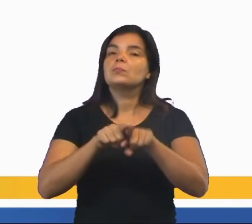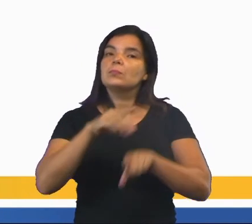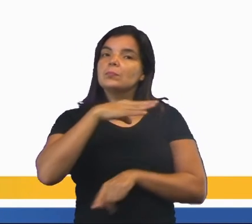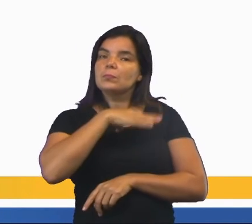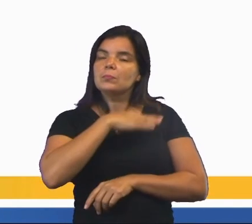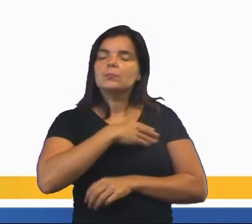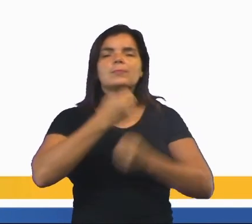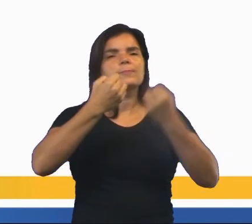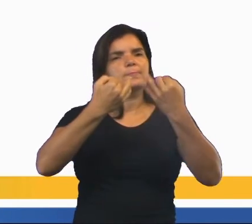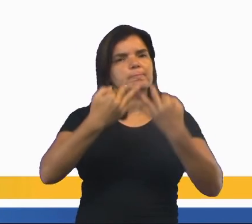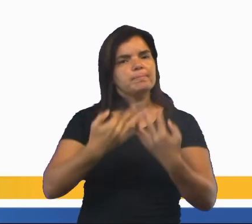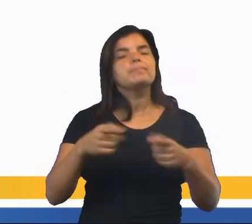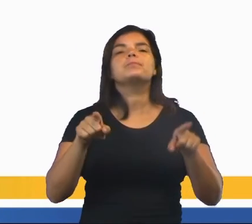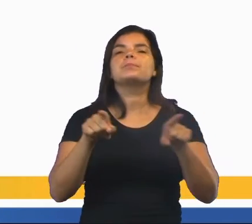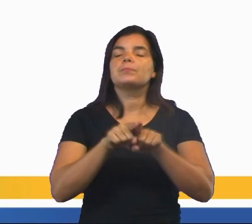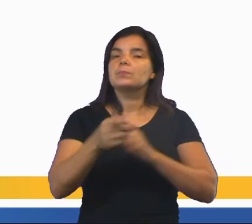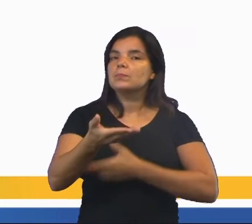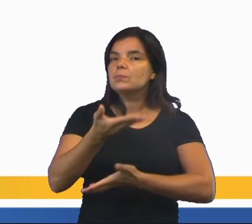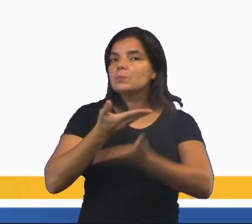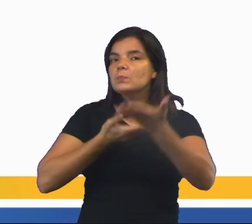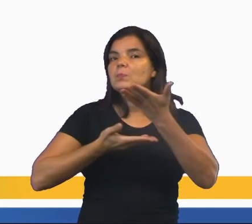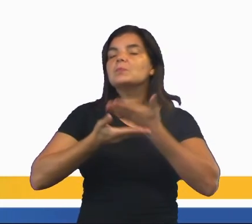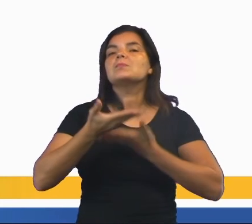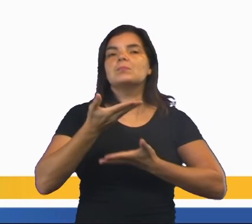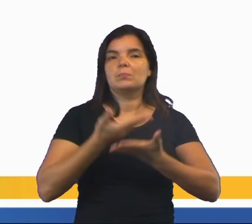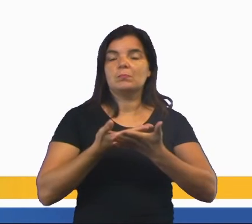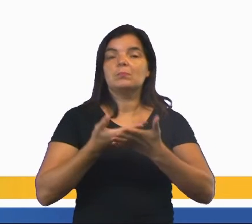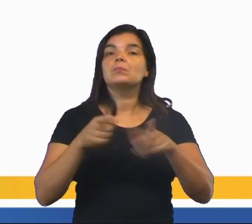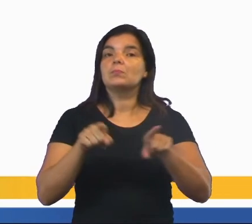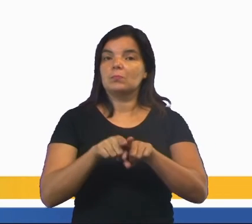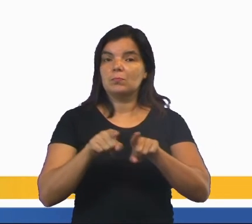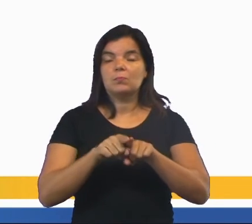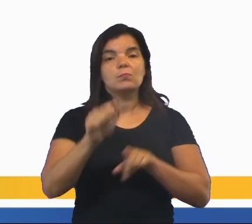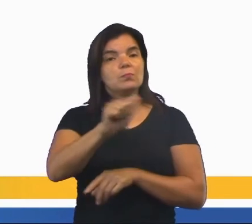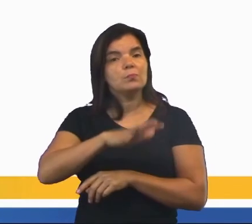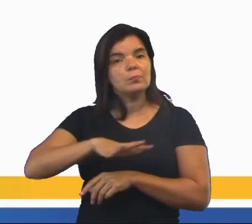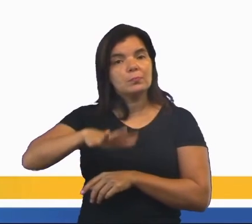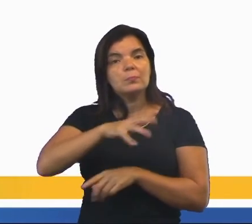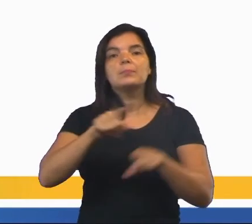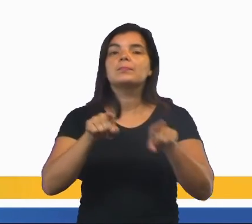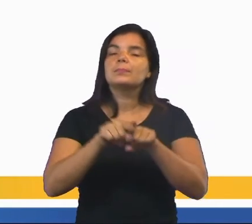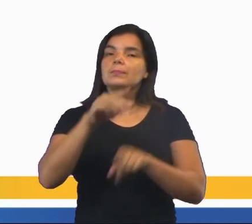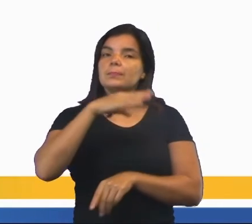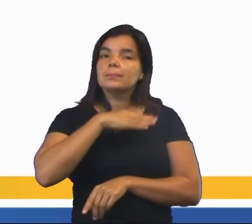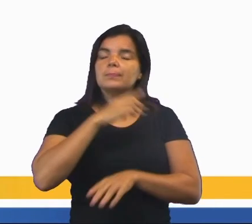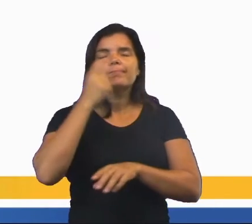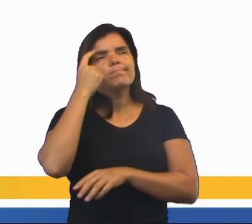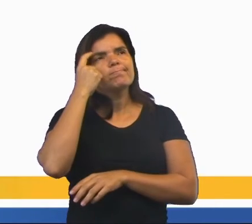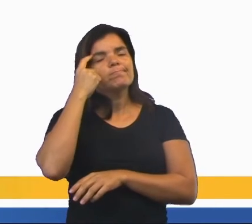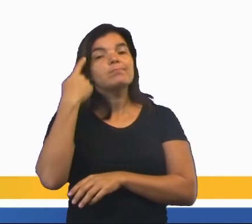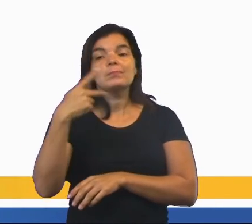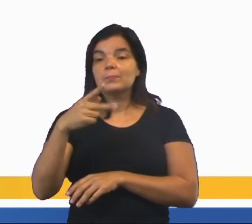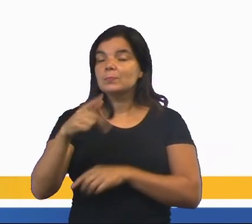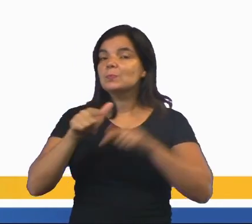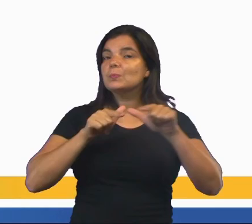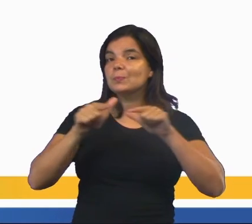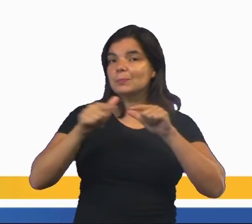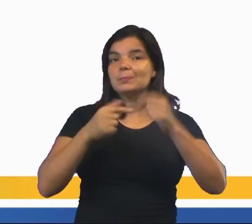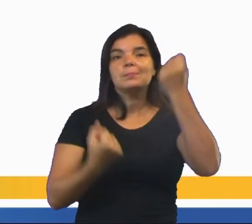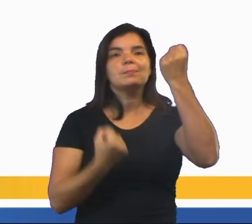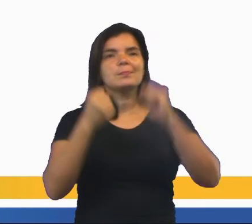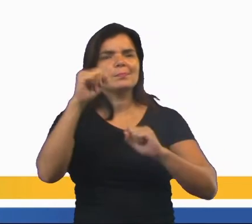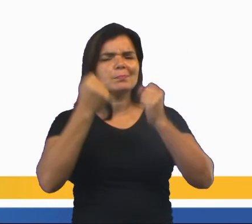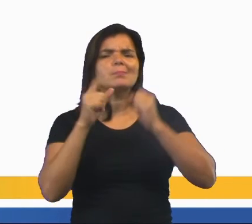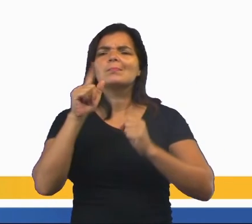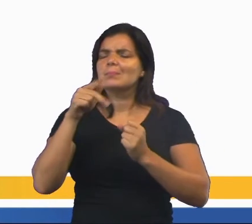Ela disse que há uma relação de interdependência entre o campo e a cidade. Daí pensei no seu trabalho lá na indústria.